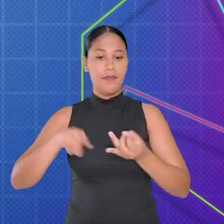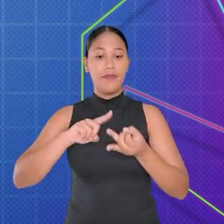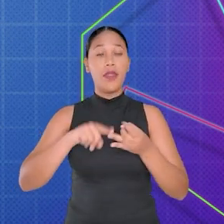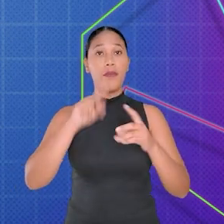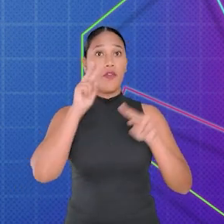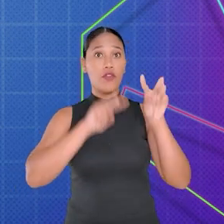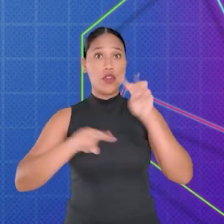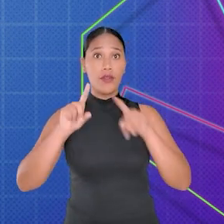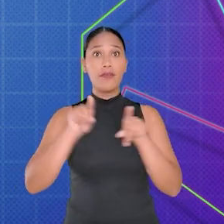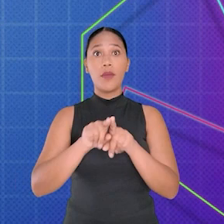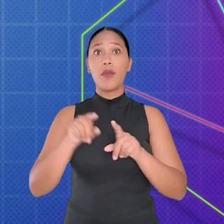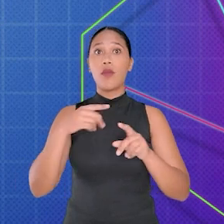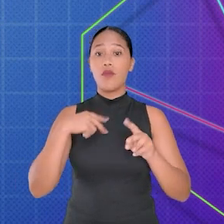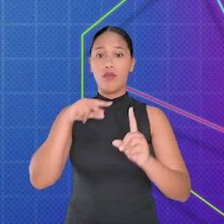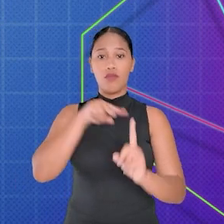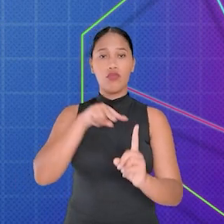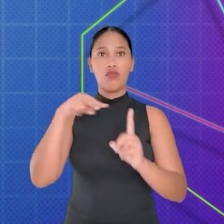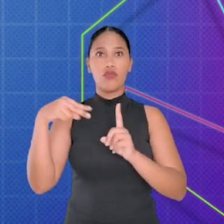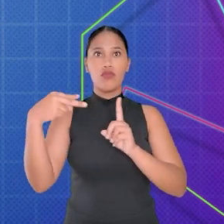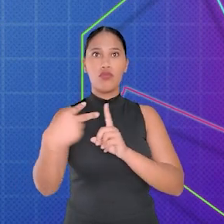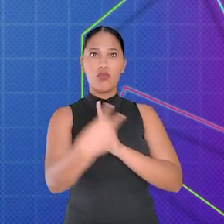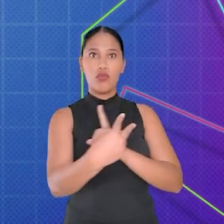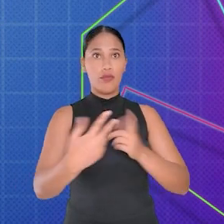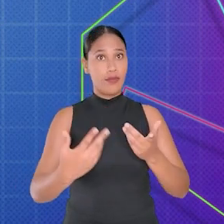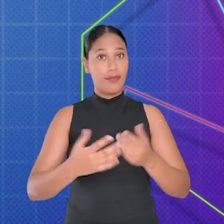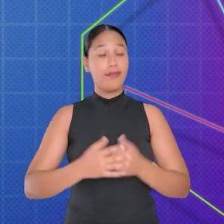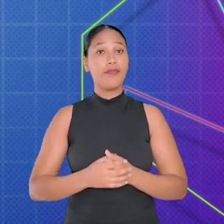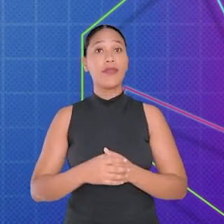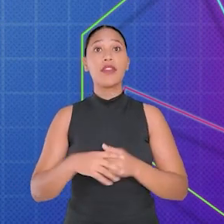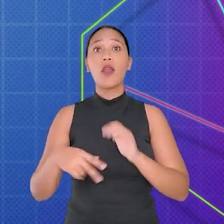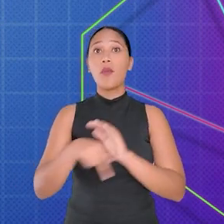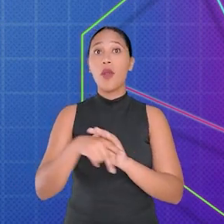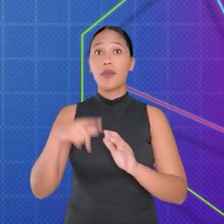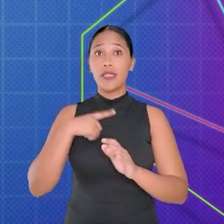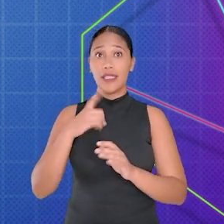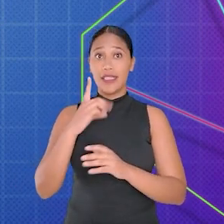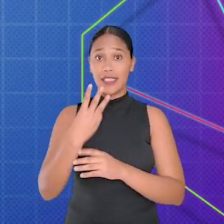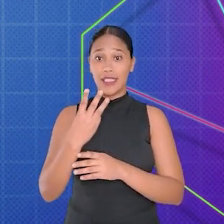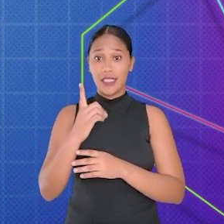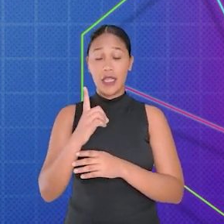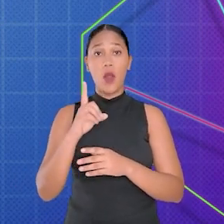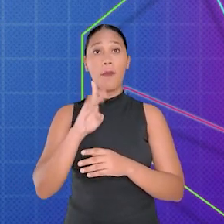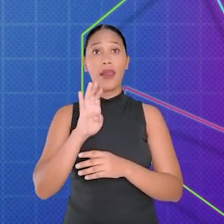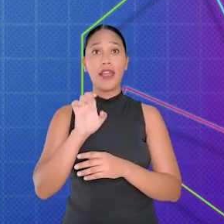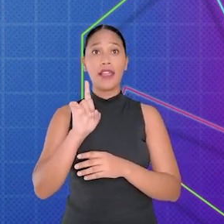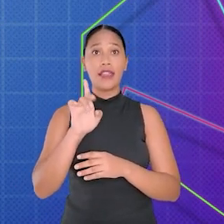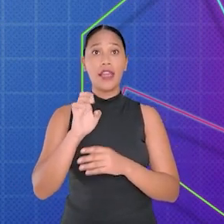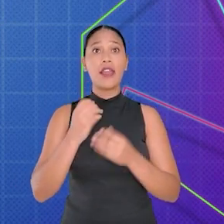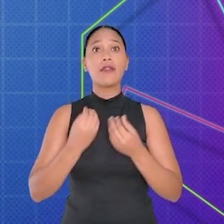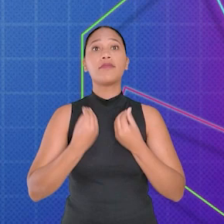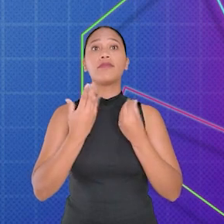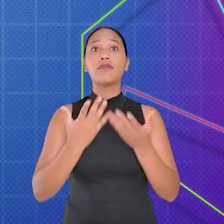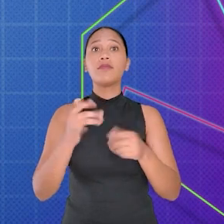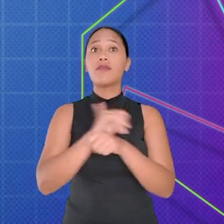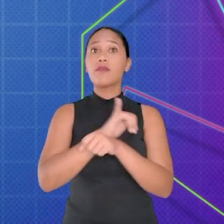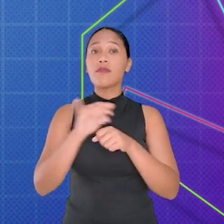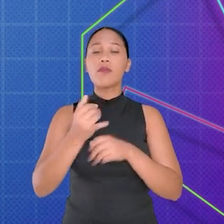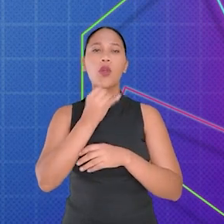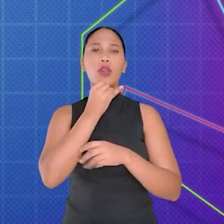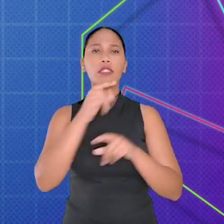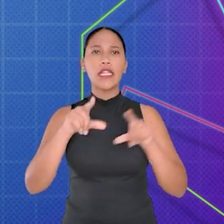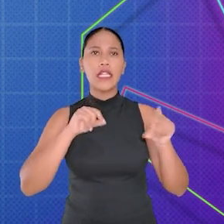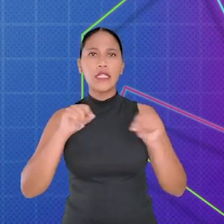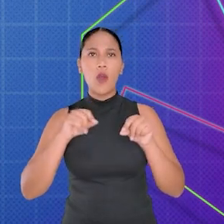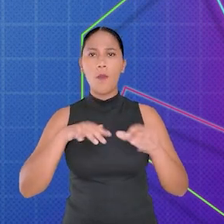3D, a visualização e o posicionamento da câmera. Para manipular os objetos em 3D, o Blender oferece diversas ferramentas,